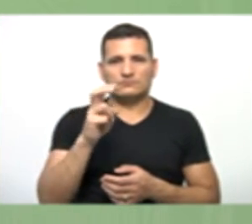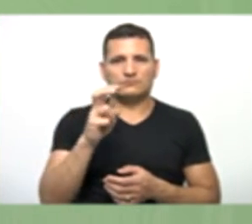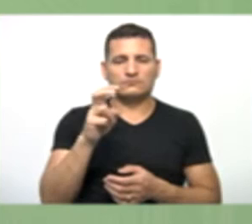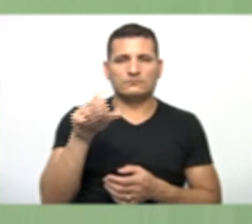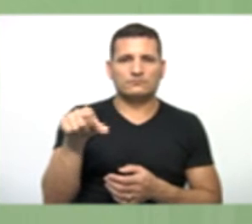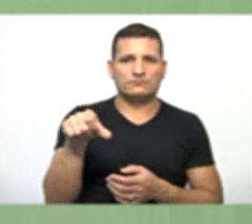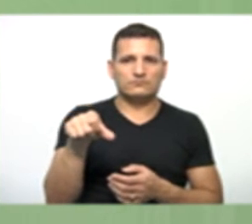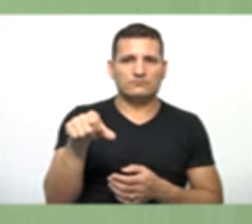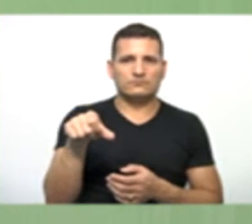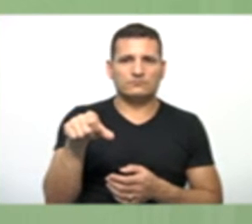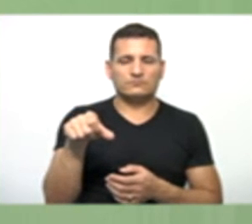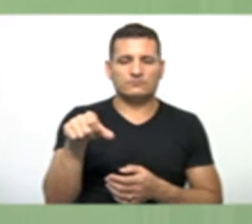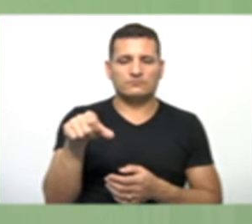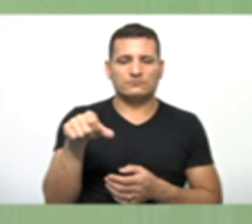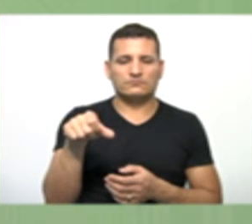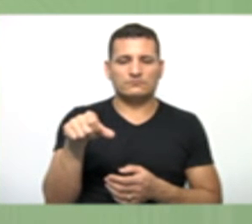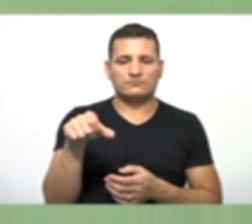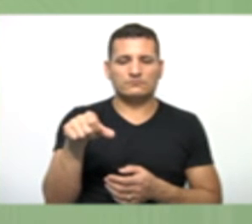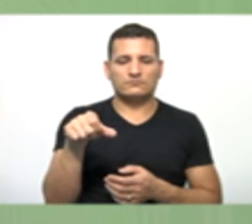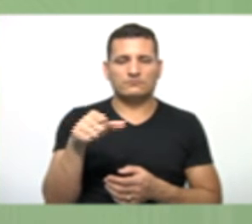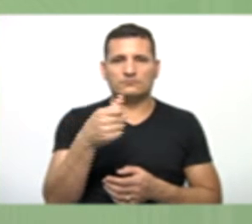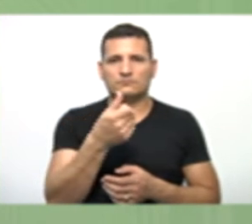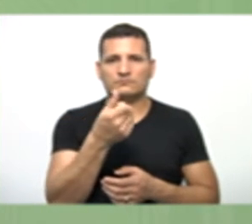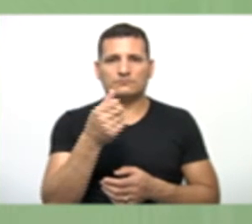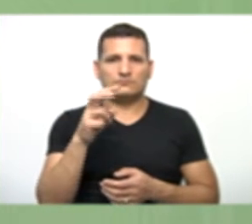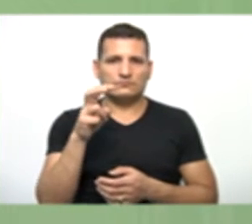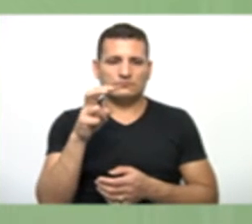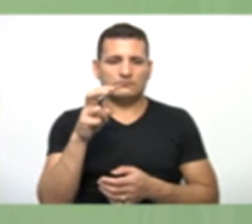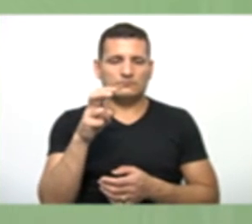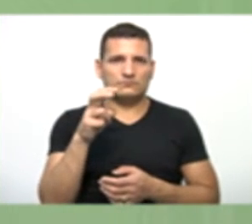59 59 65.